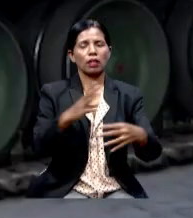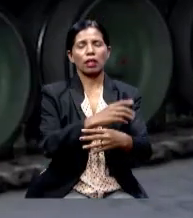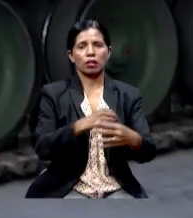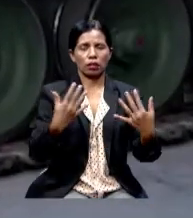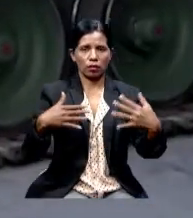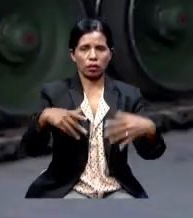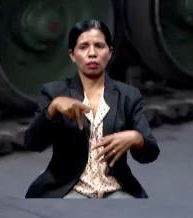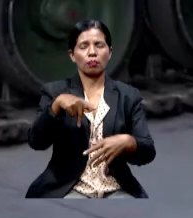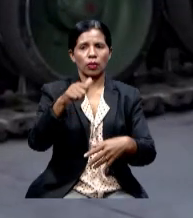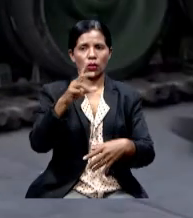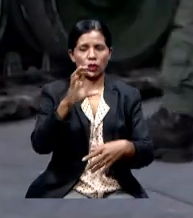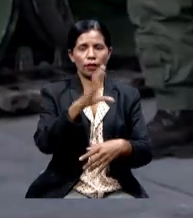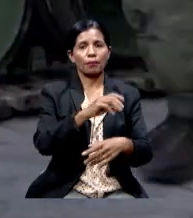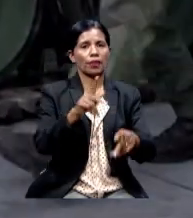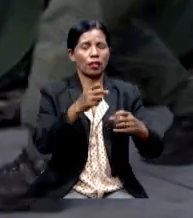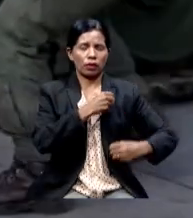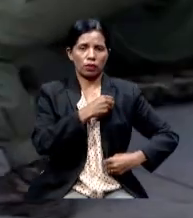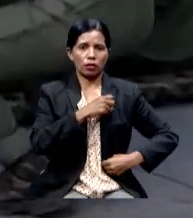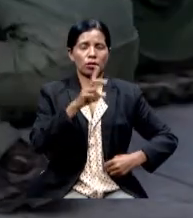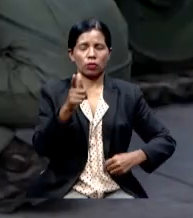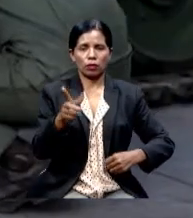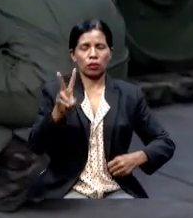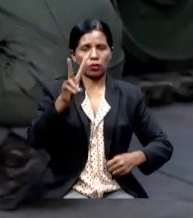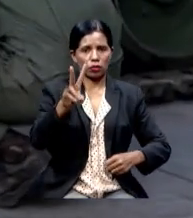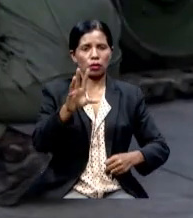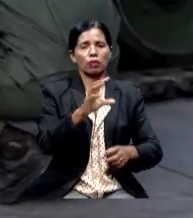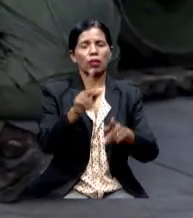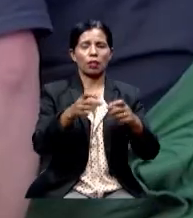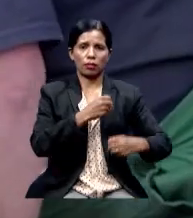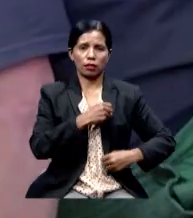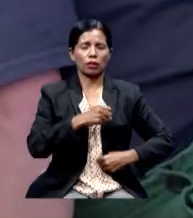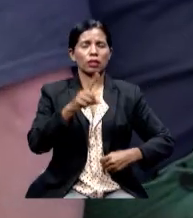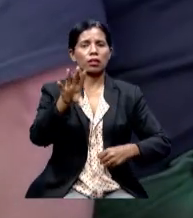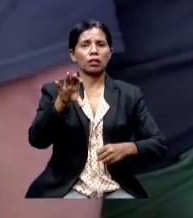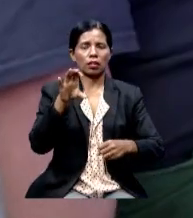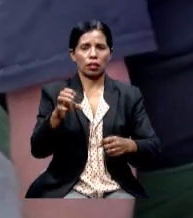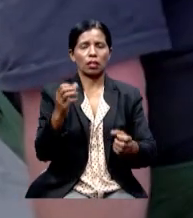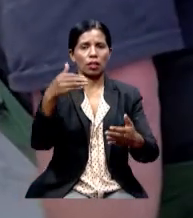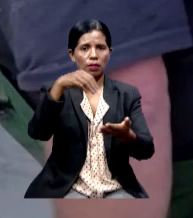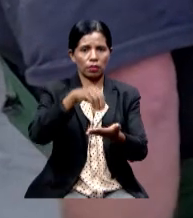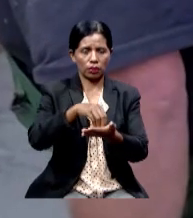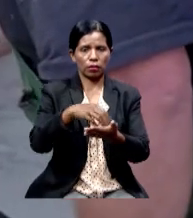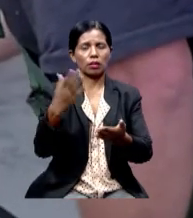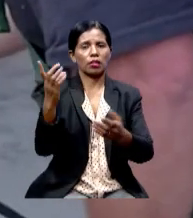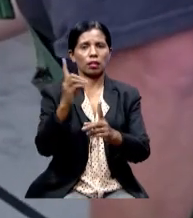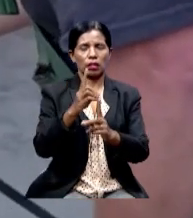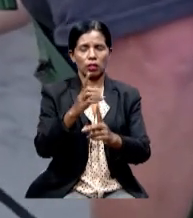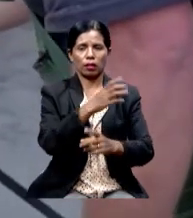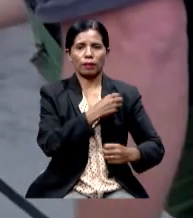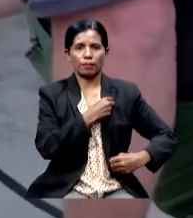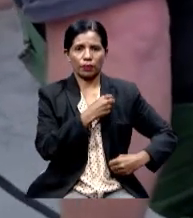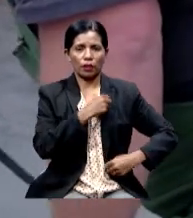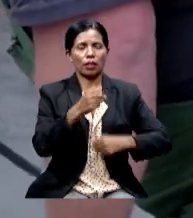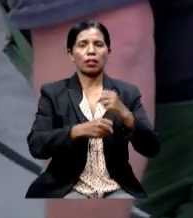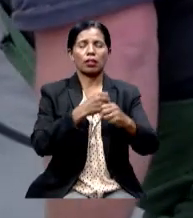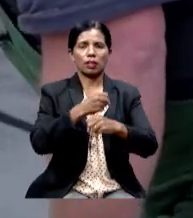Soldado Liu Rihun Ruanulu Resingrua, no veículo militar Atus Batus, concentra Roto e a Varsóvia, e a loron força armada, nebe